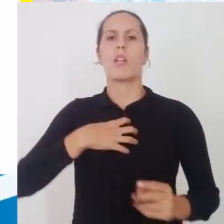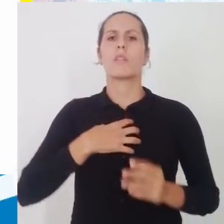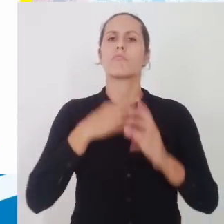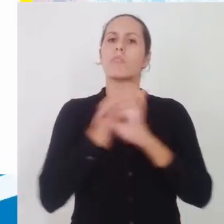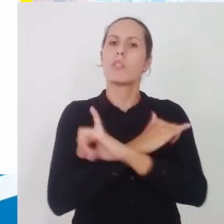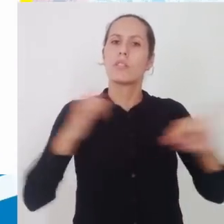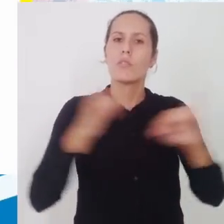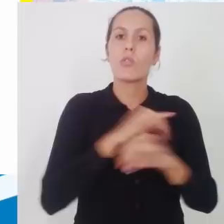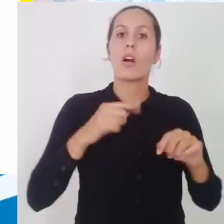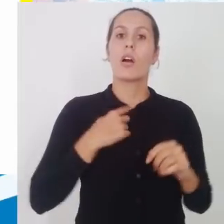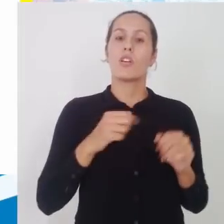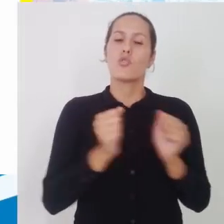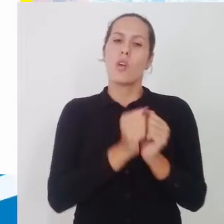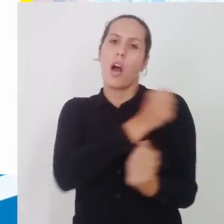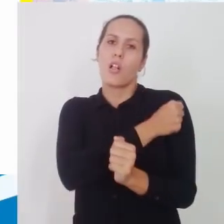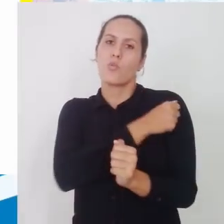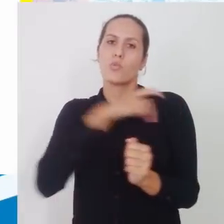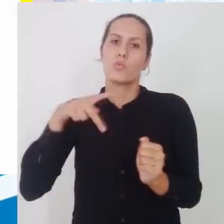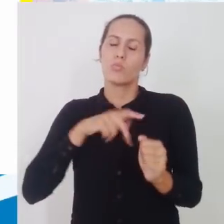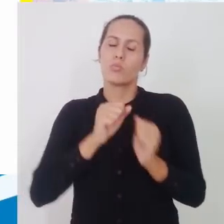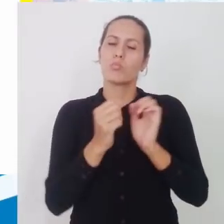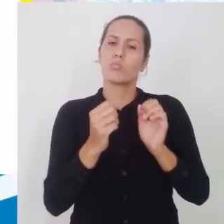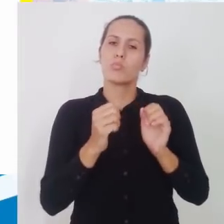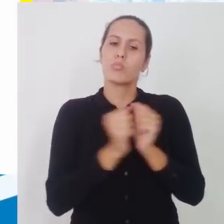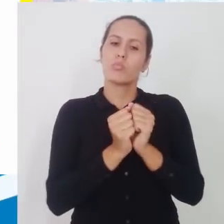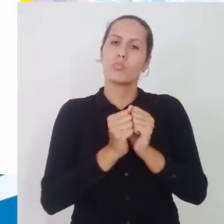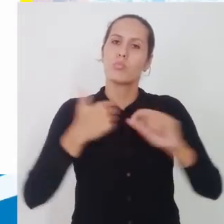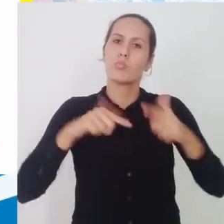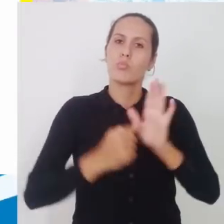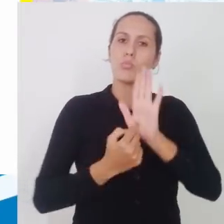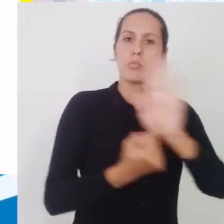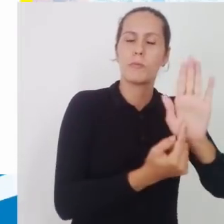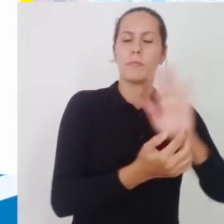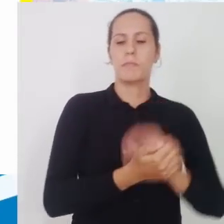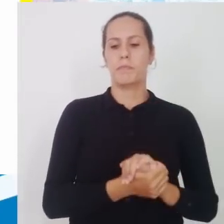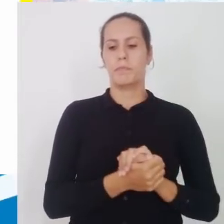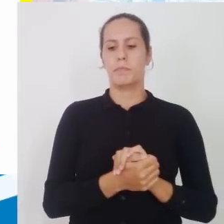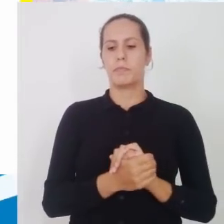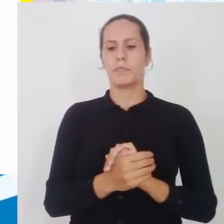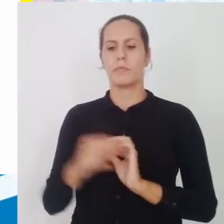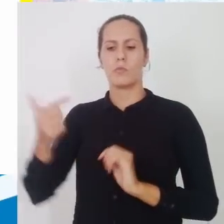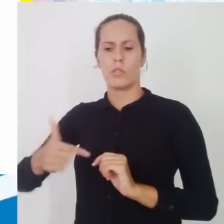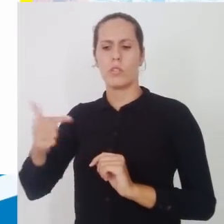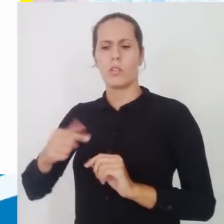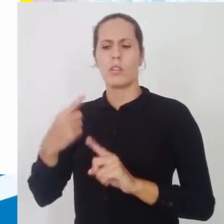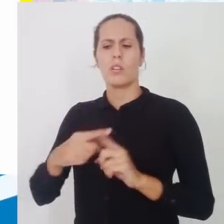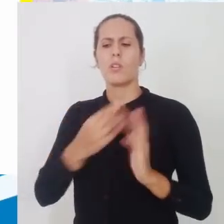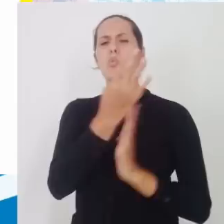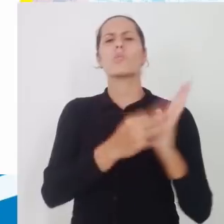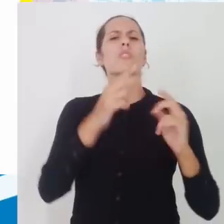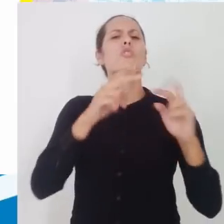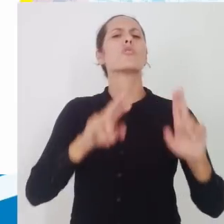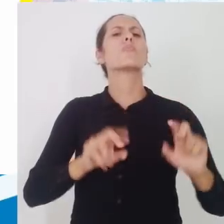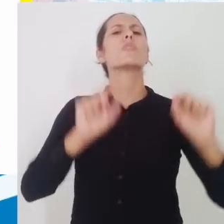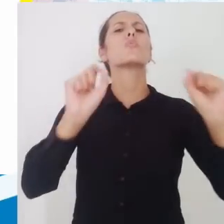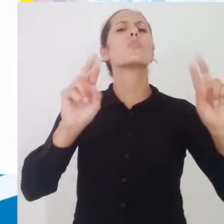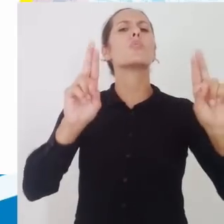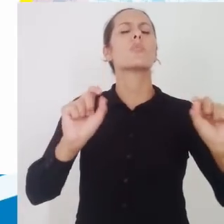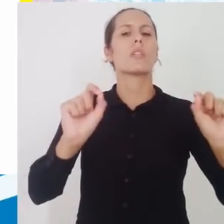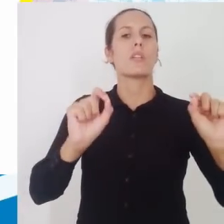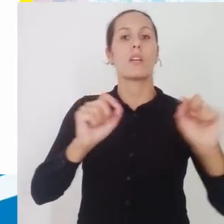curta e mais óbvia. Mas a gente também tem que olhar atenciosamente para o tipo de foto que foi tirada